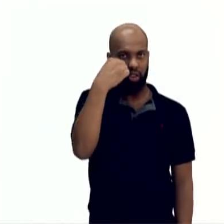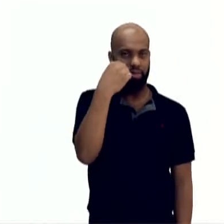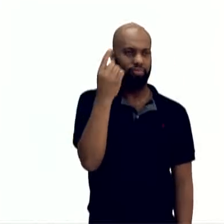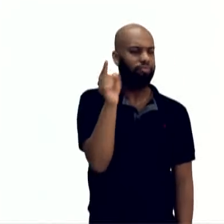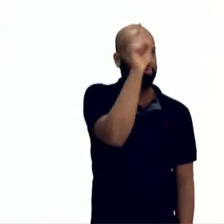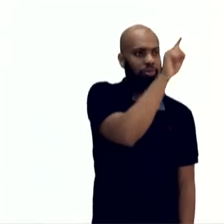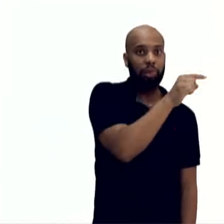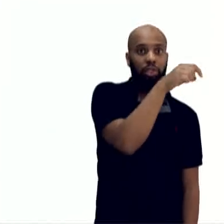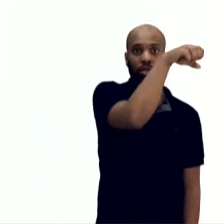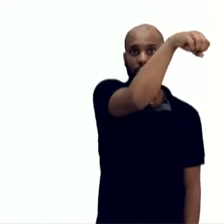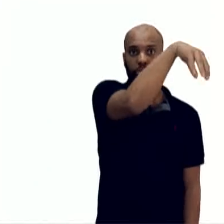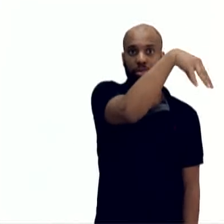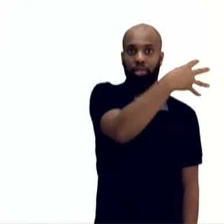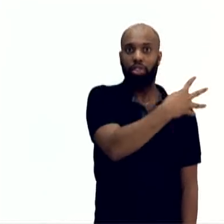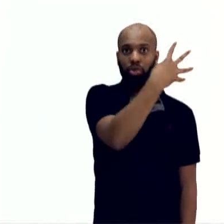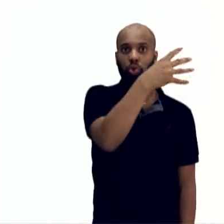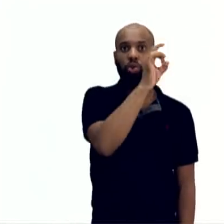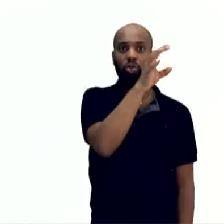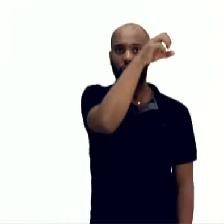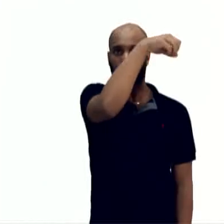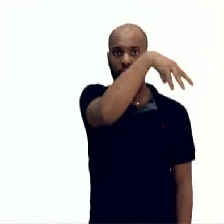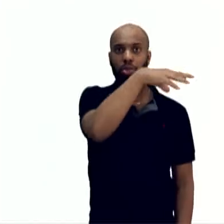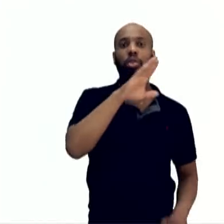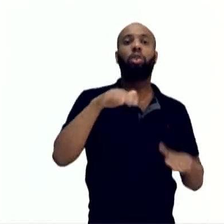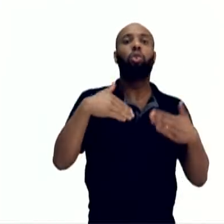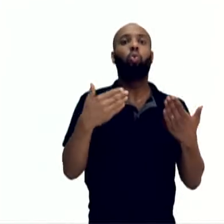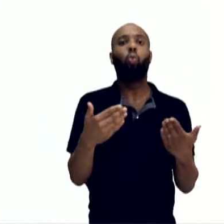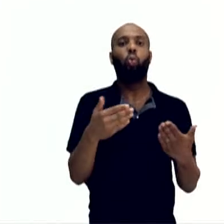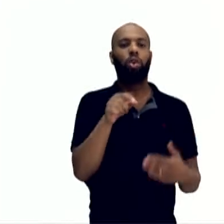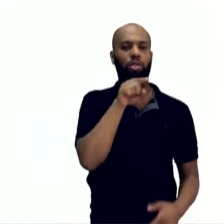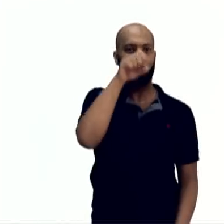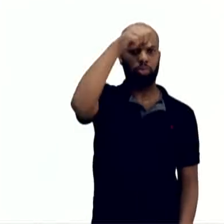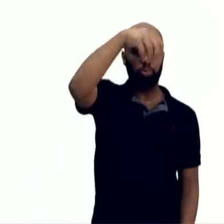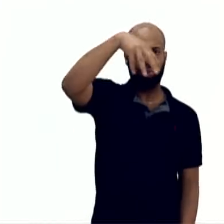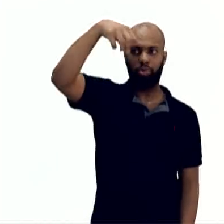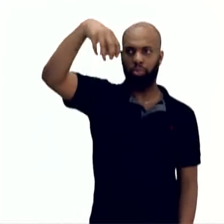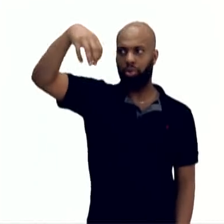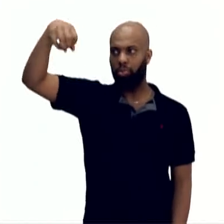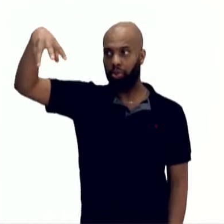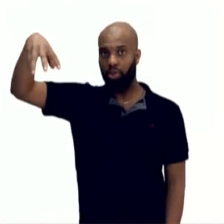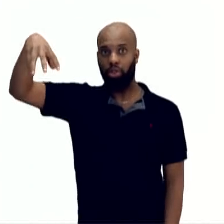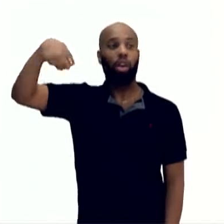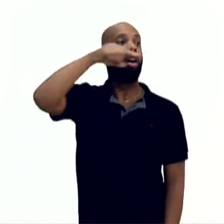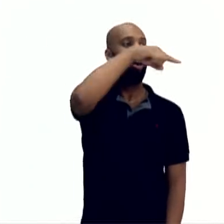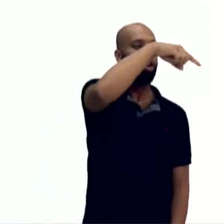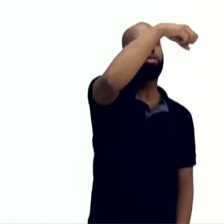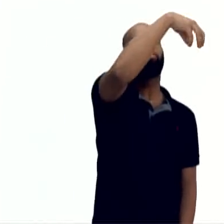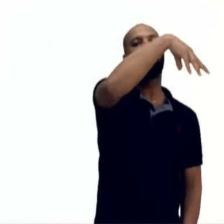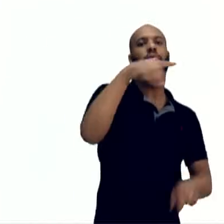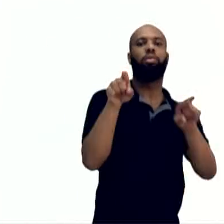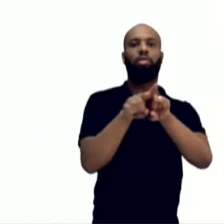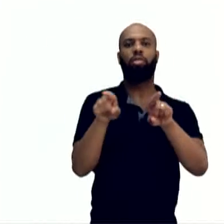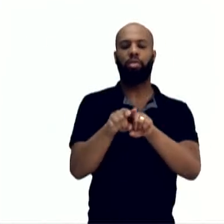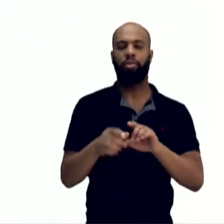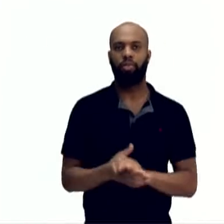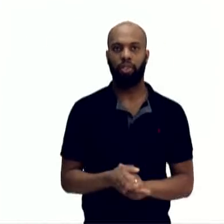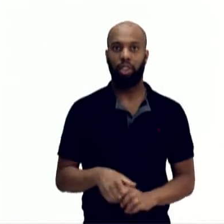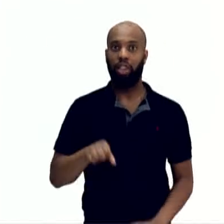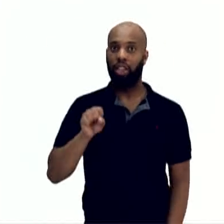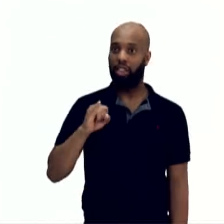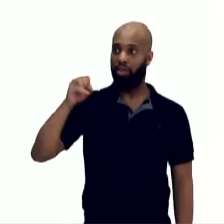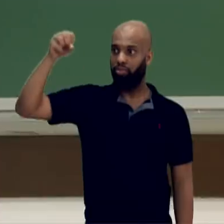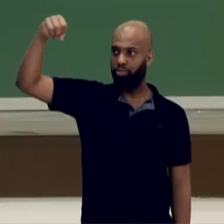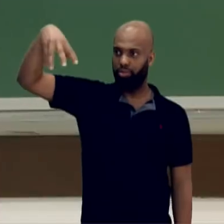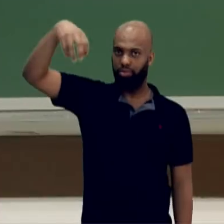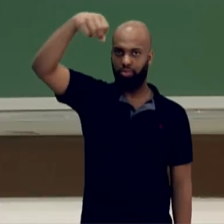quarta? Quarta só acende quando as outras 3 estão acesas ao mesmo tempo. Agora é